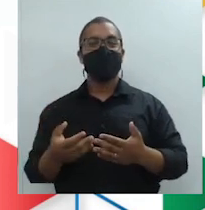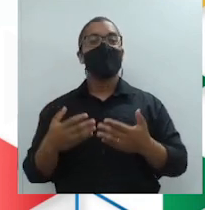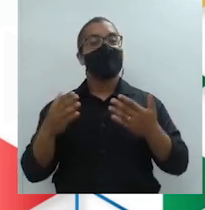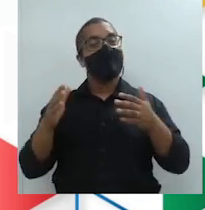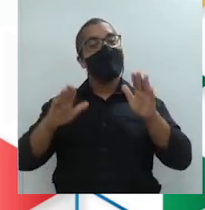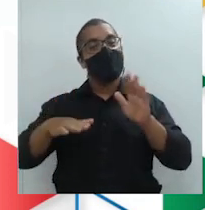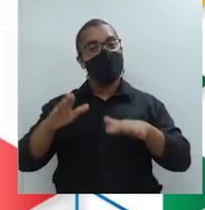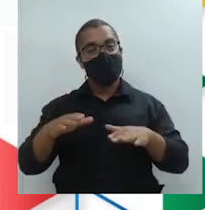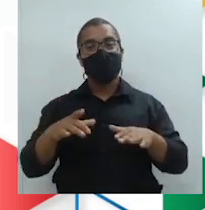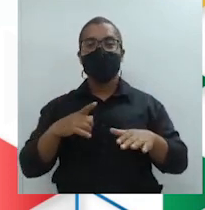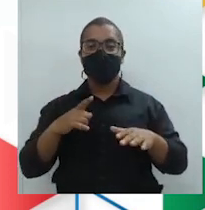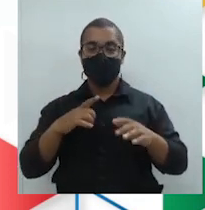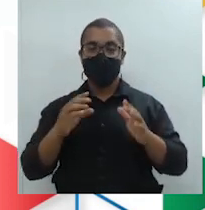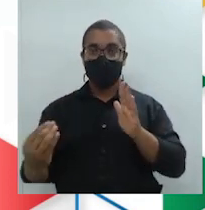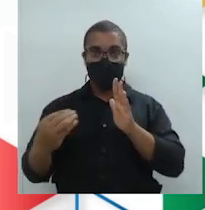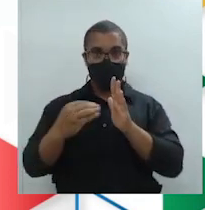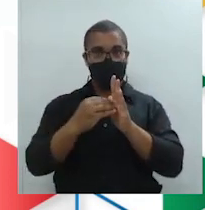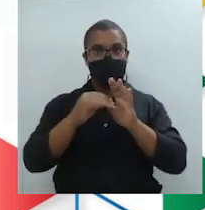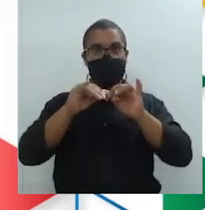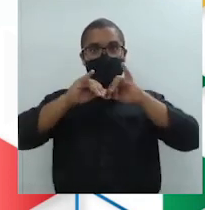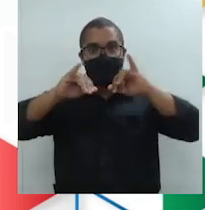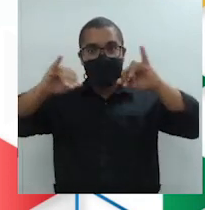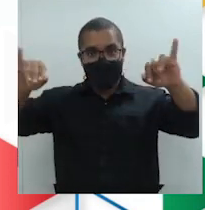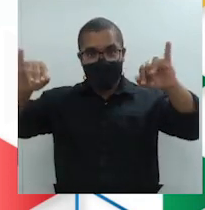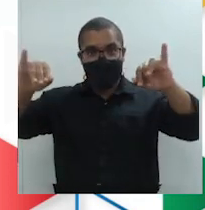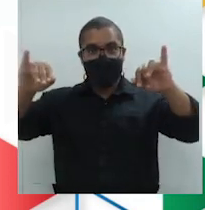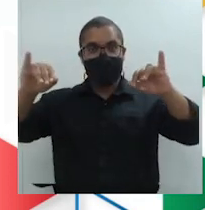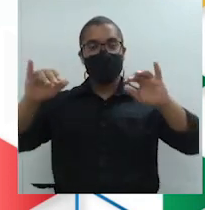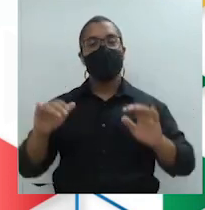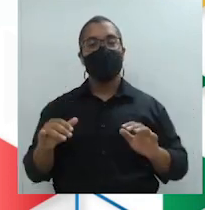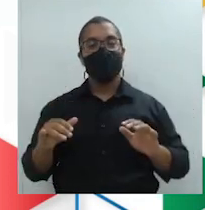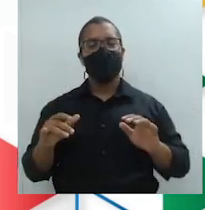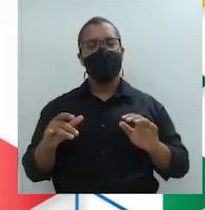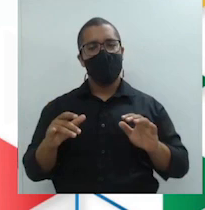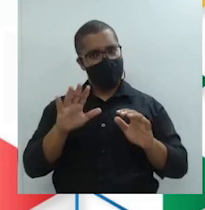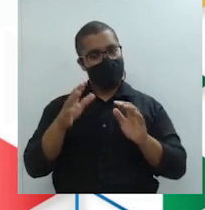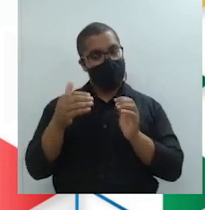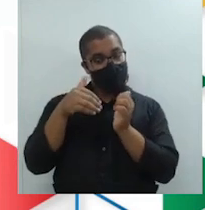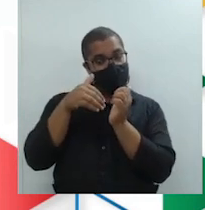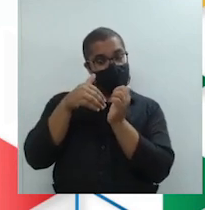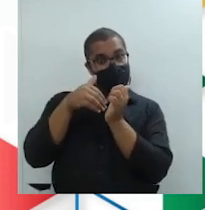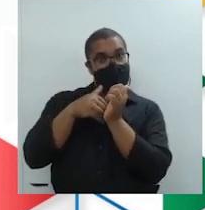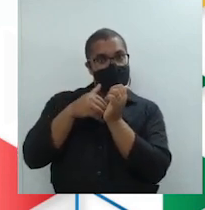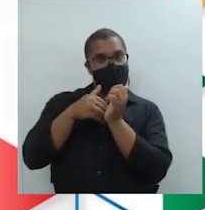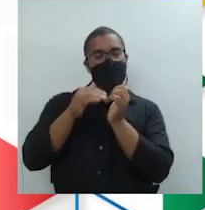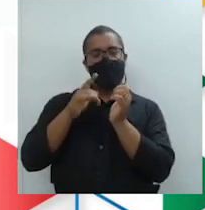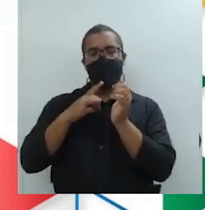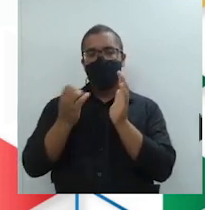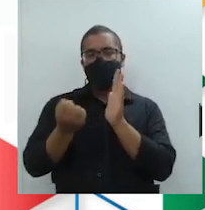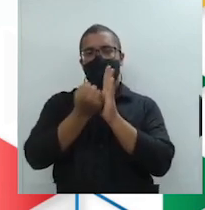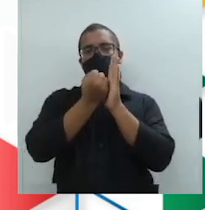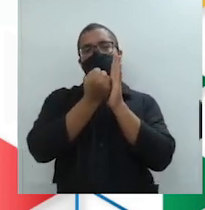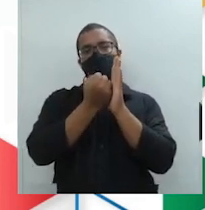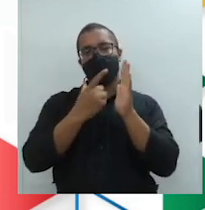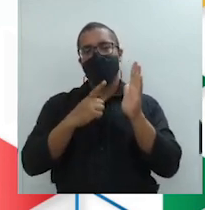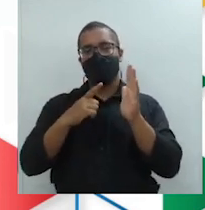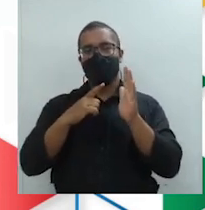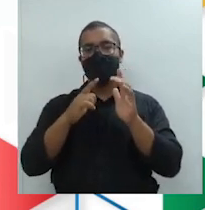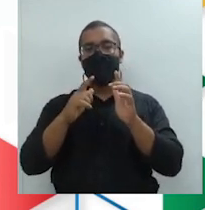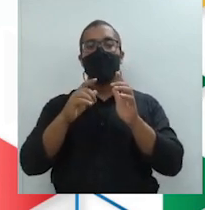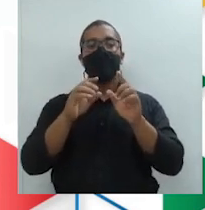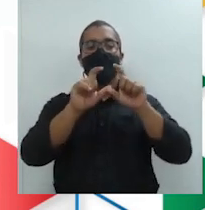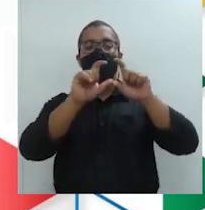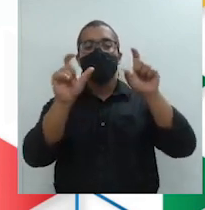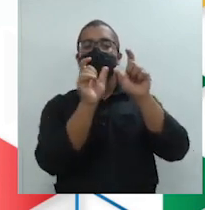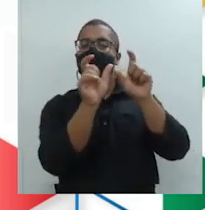de viajar. Então, gravem bem, há muitas vezes o implícito, como eu falei a vocês, o implícito,